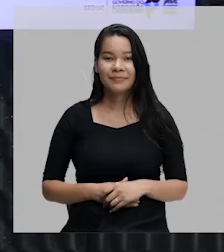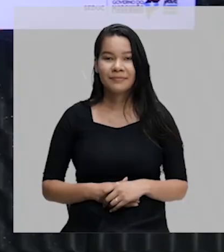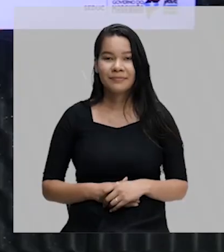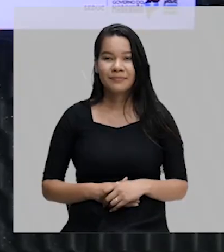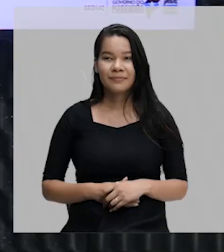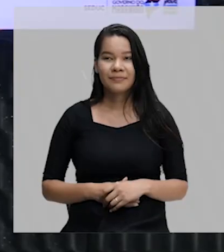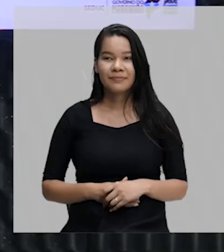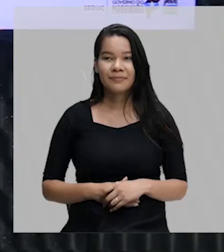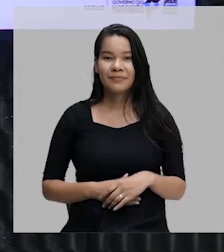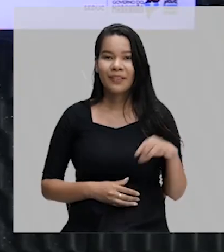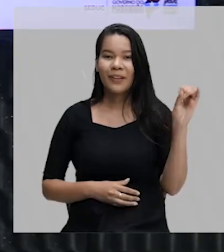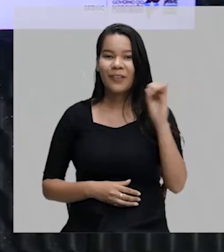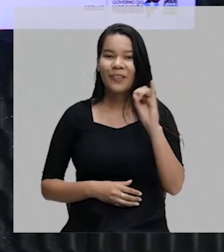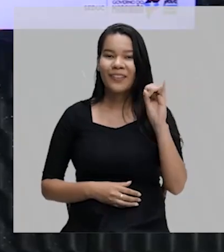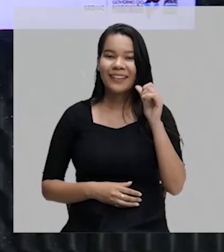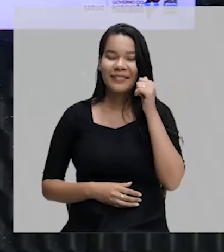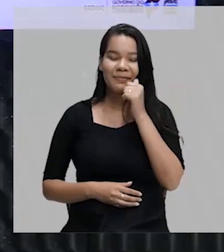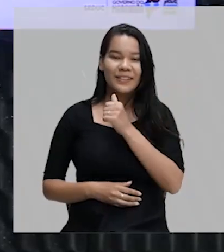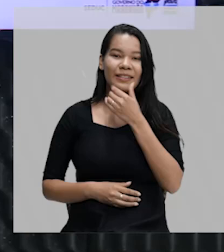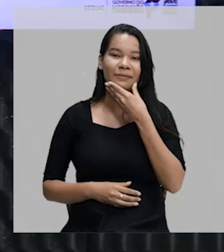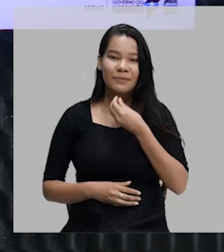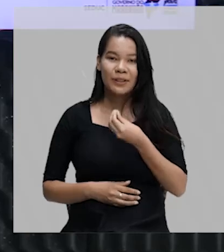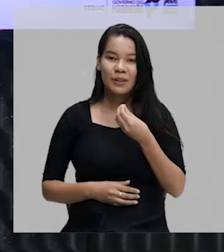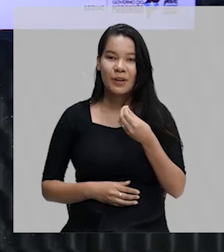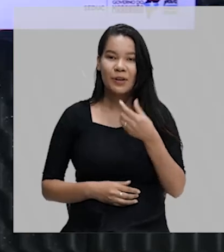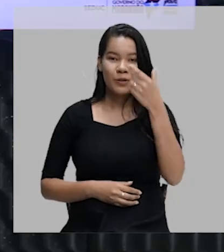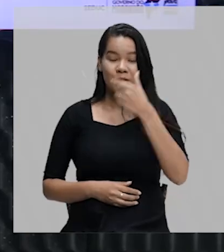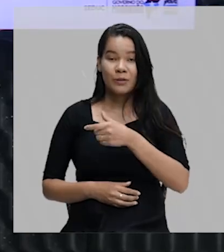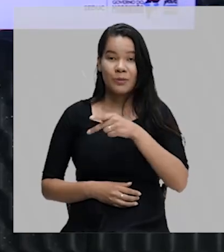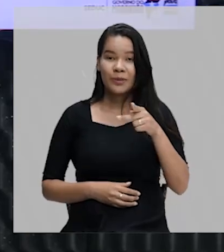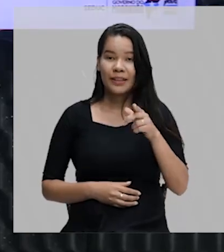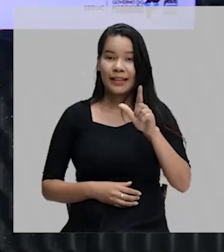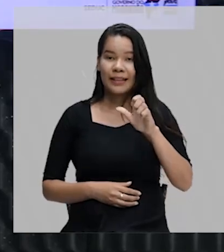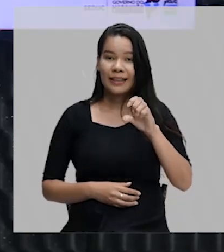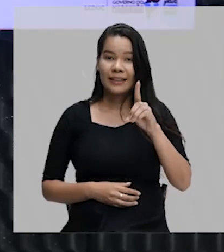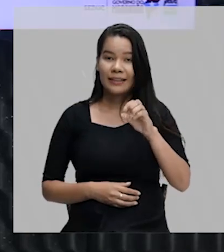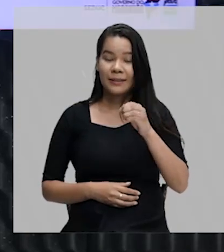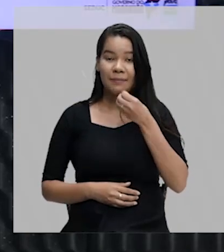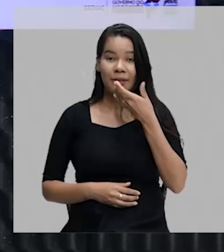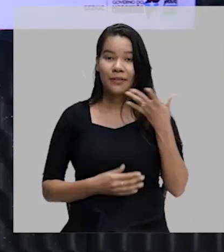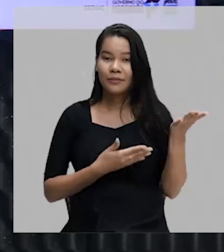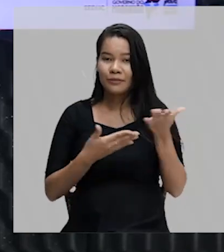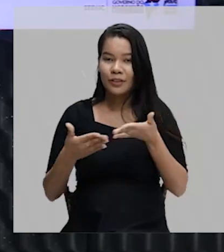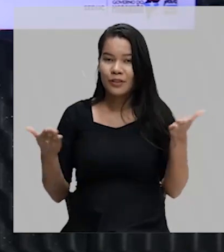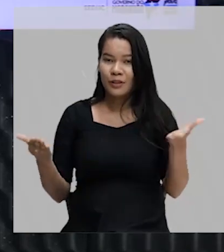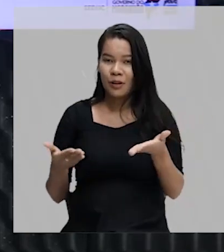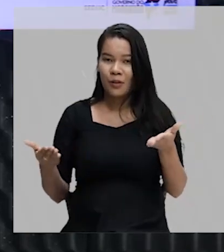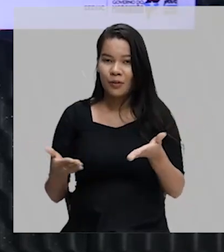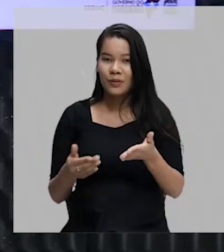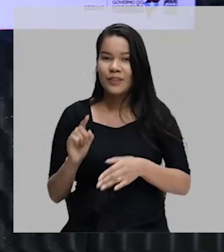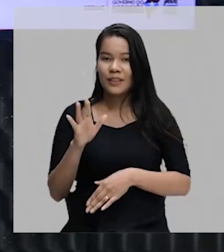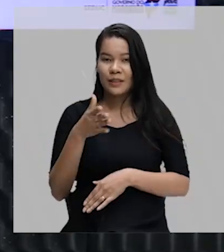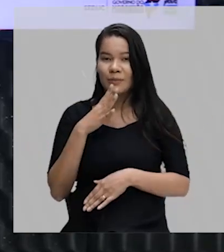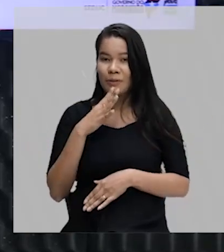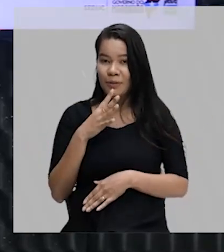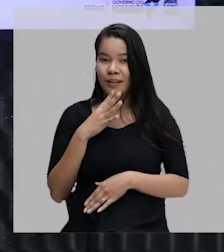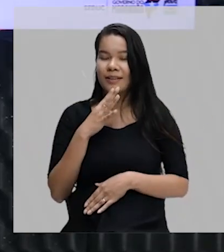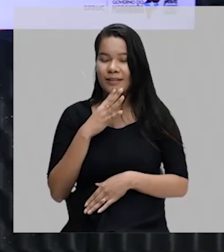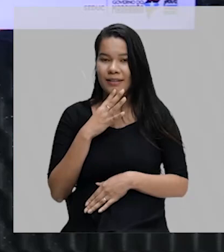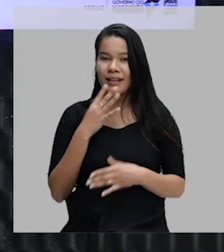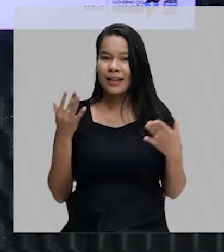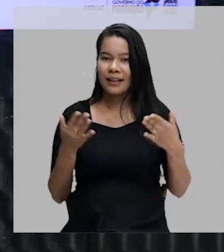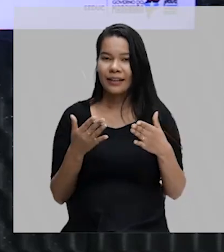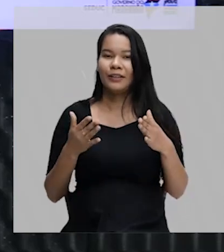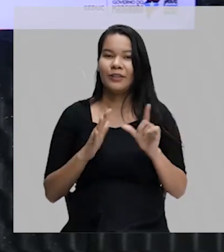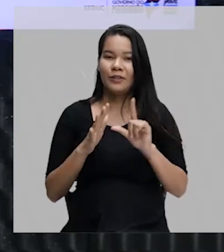chicos e chicas, bem-vindos à classe de espanhol de hoje, professora Leda Jane, que vocês já conhecem aqui na área do hashtag Fica em Casa Aprendendo